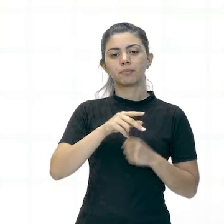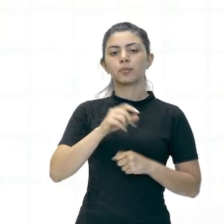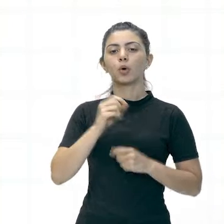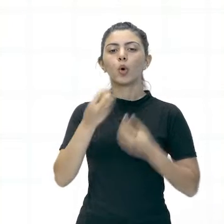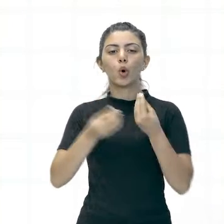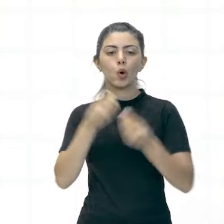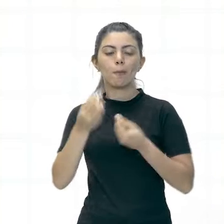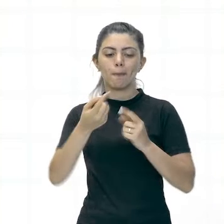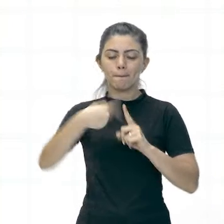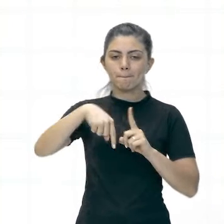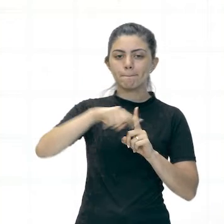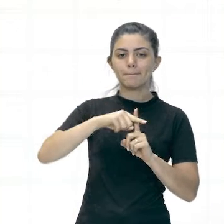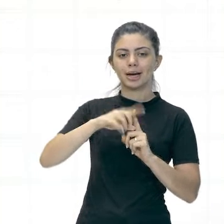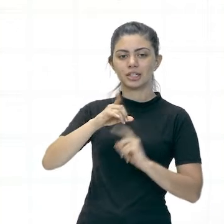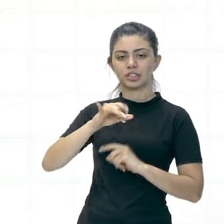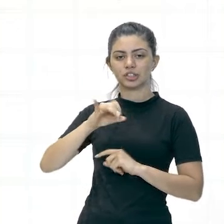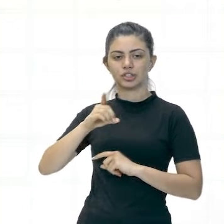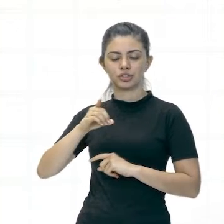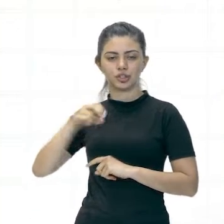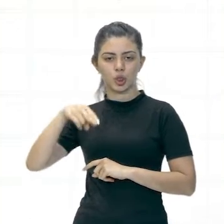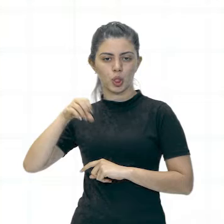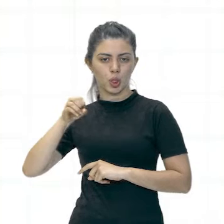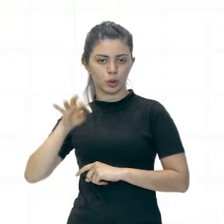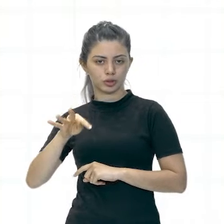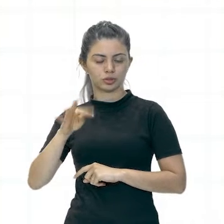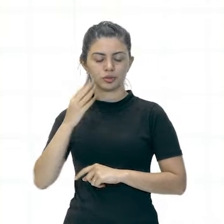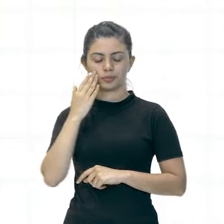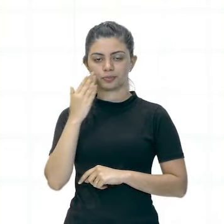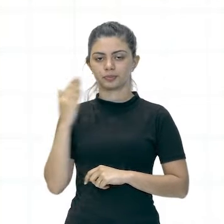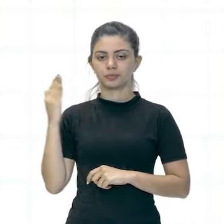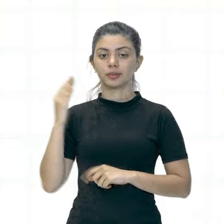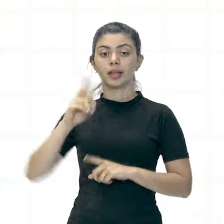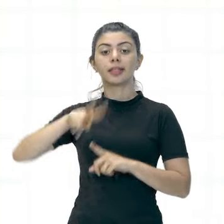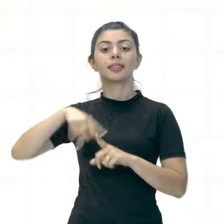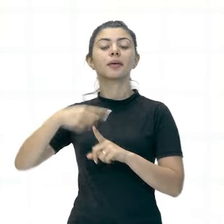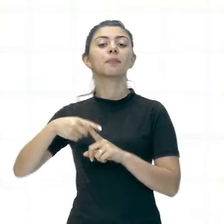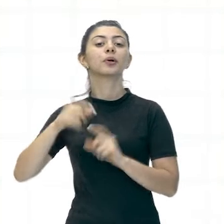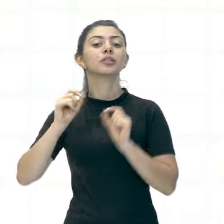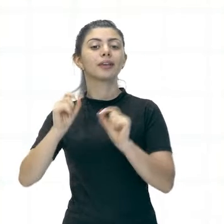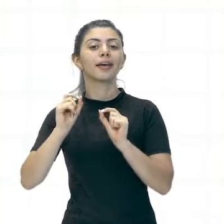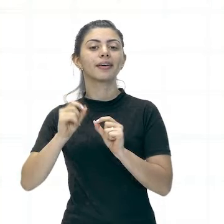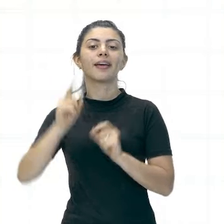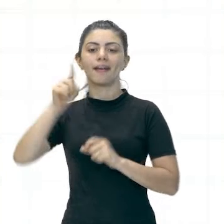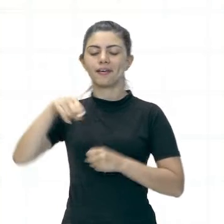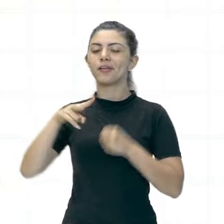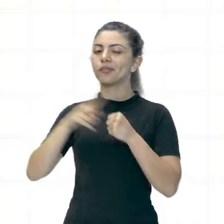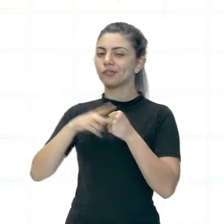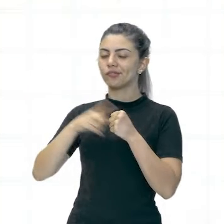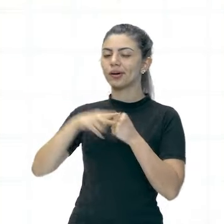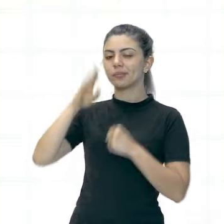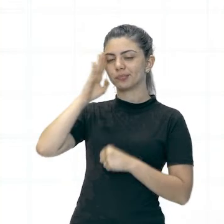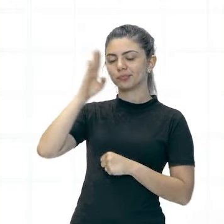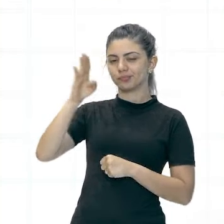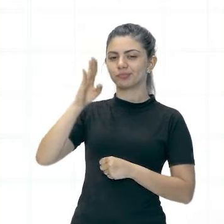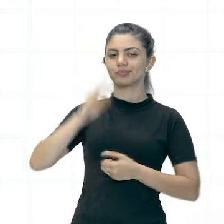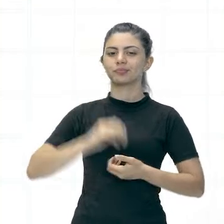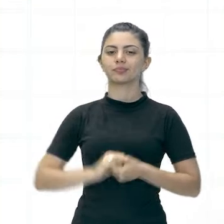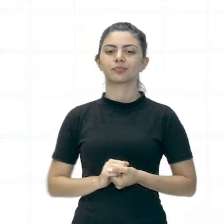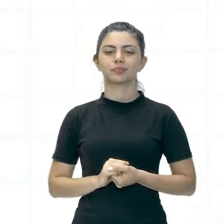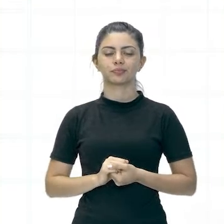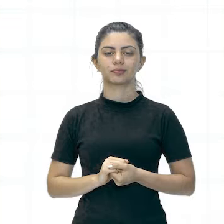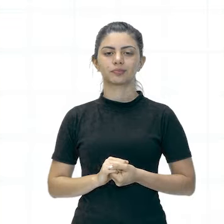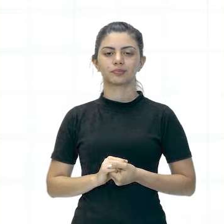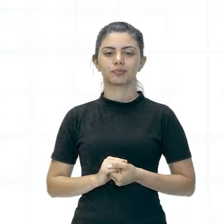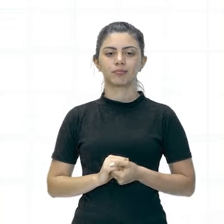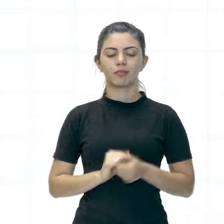representam, juntamente com did e o not. E depois quem vem? Isso mesmo, o verbo